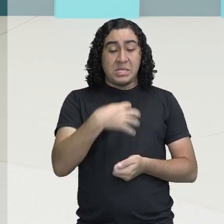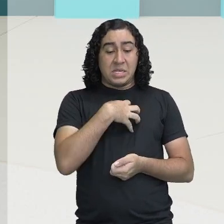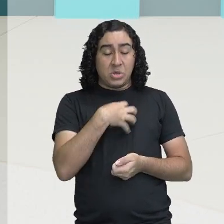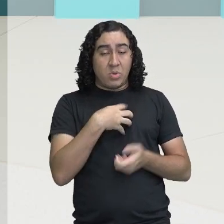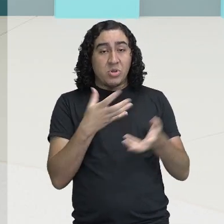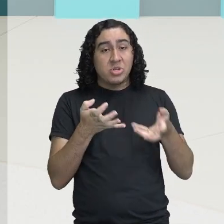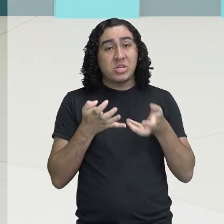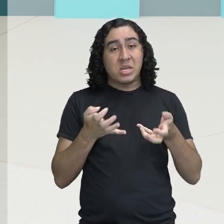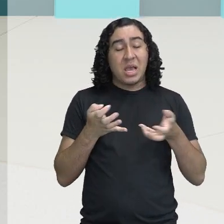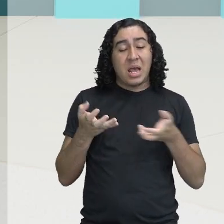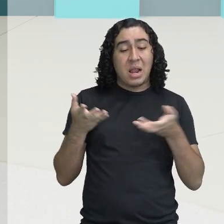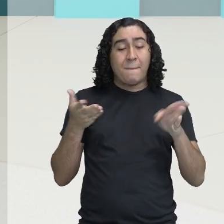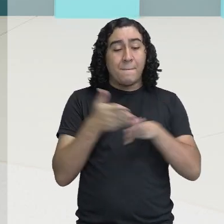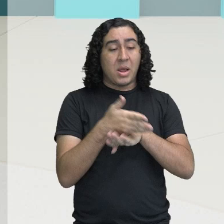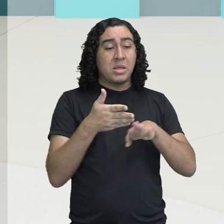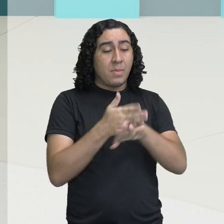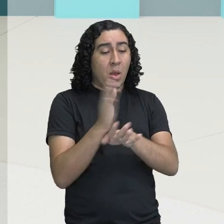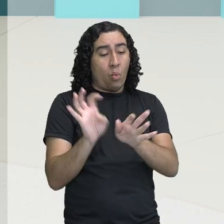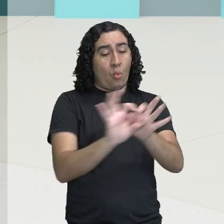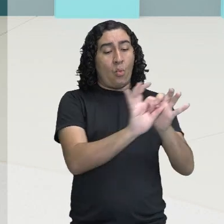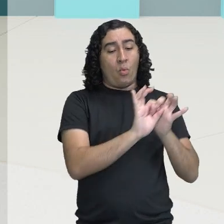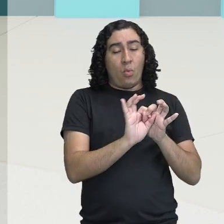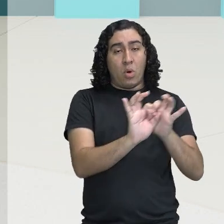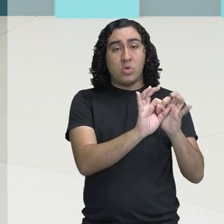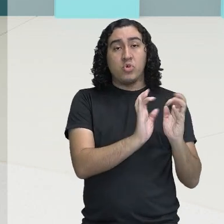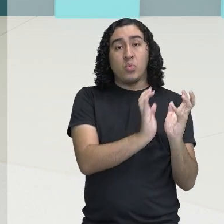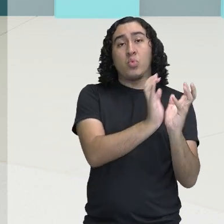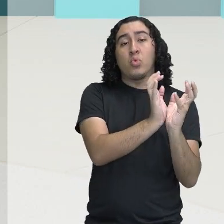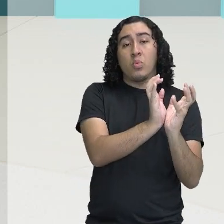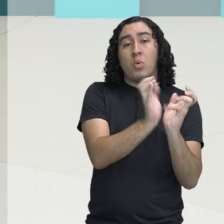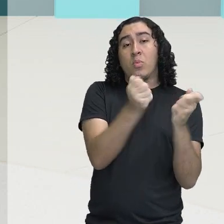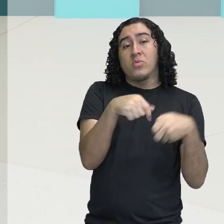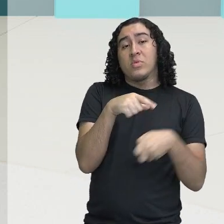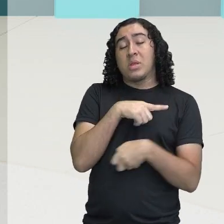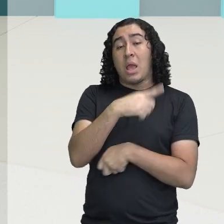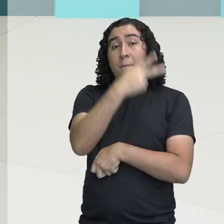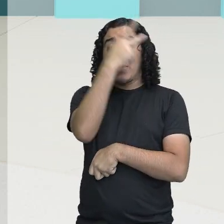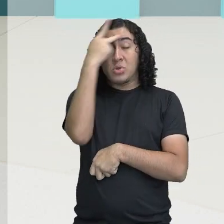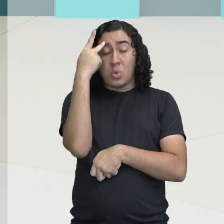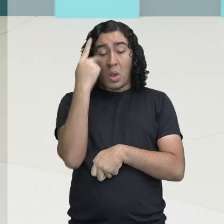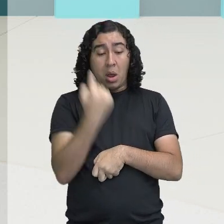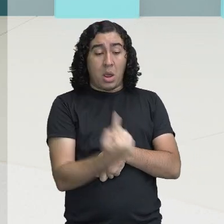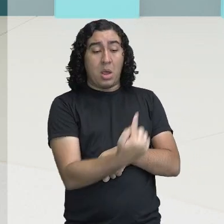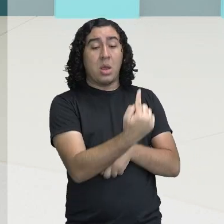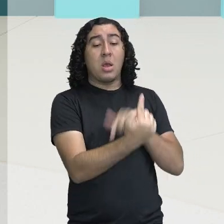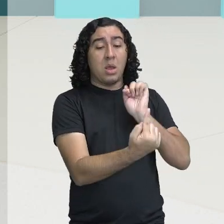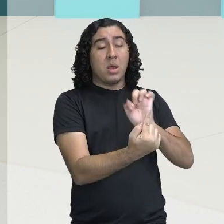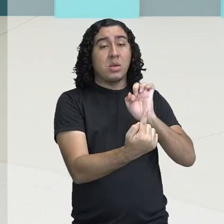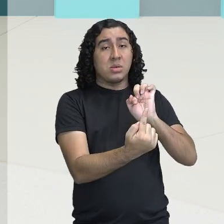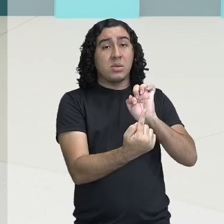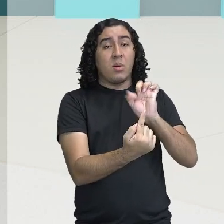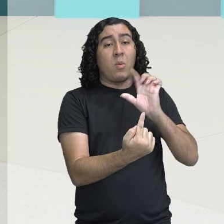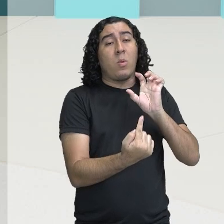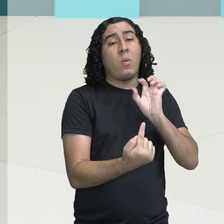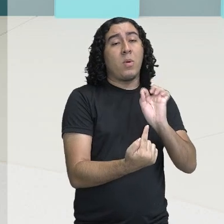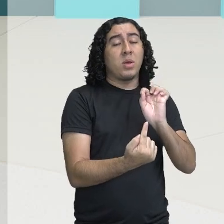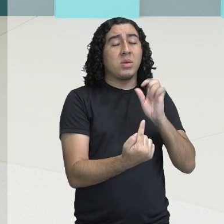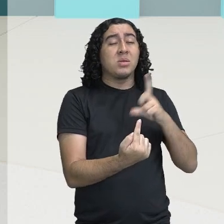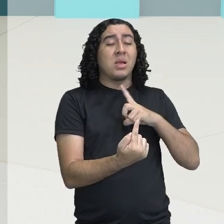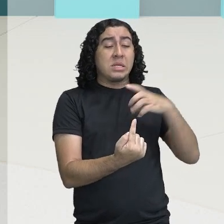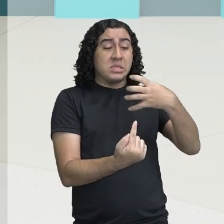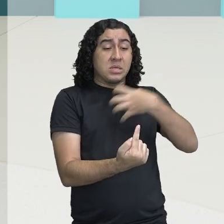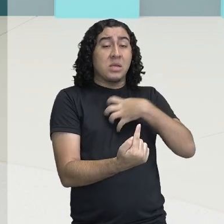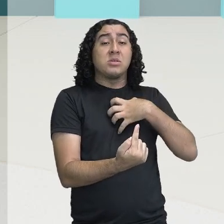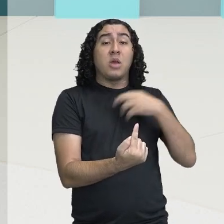o grupo em si, pode levar esse participante, o ser, o sujeito, a se